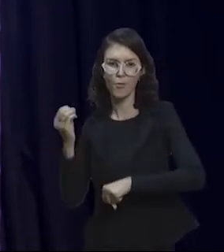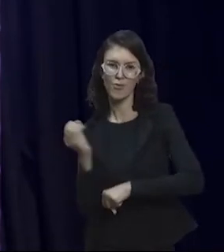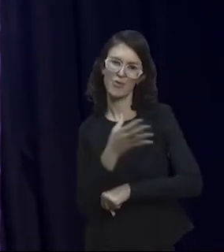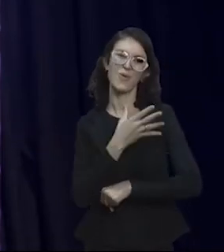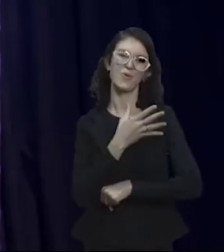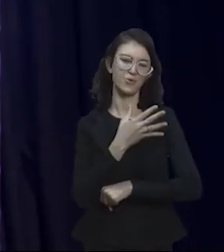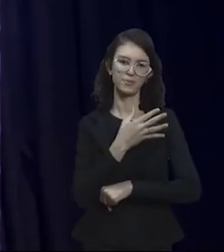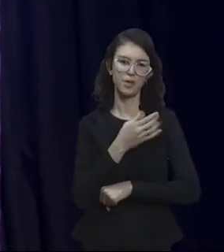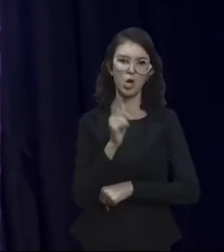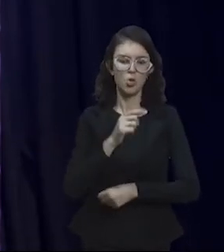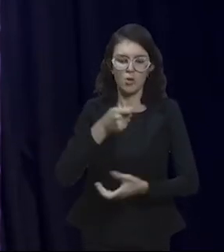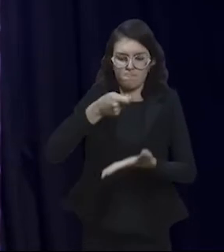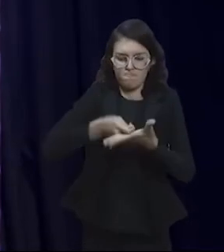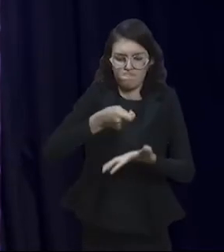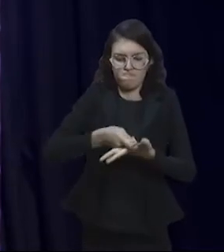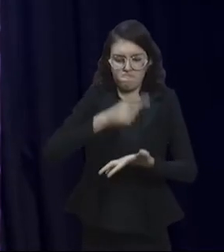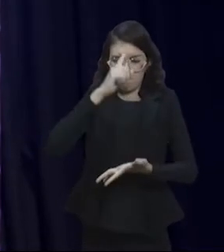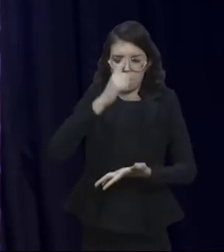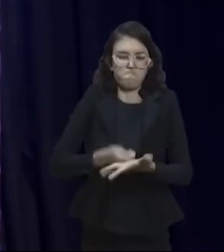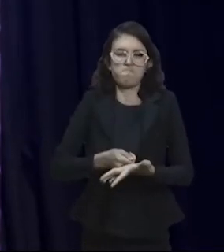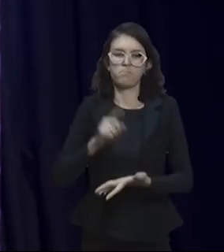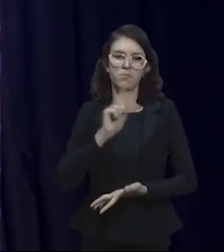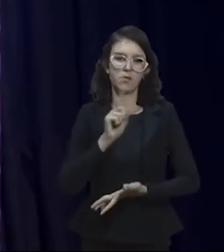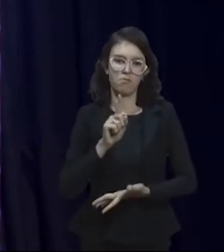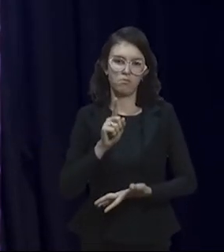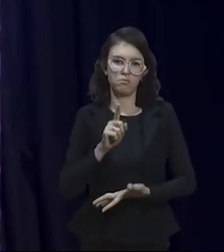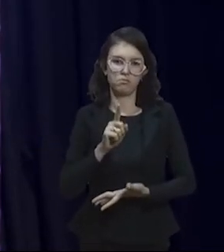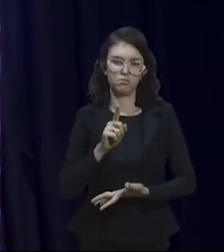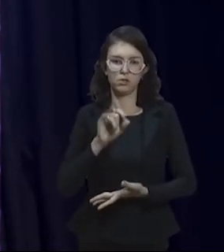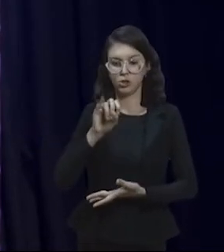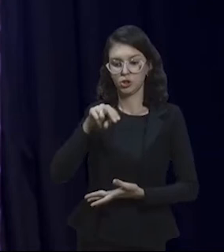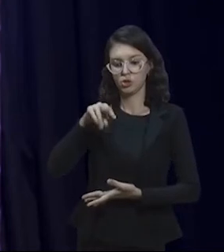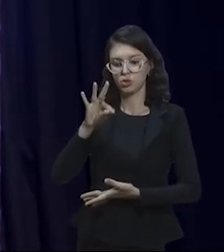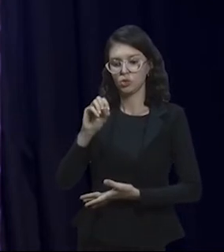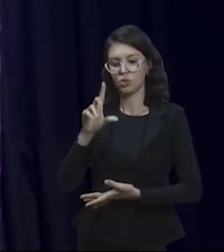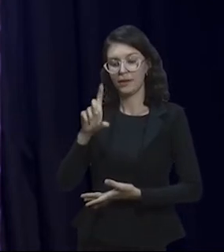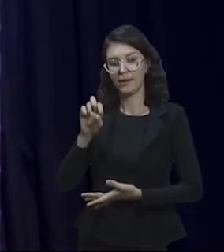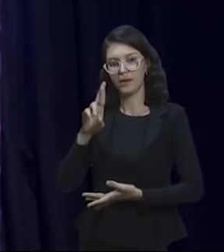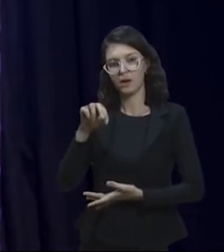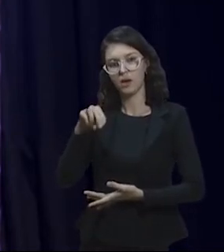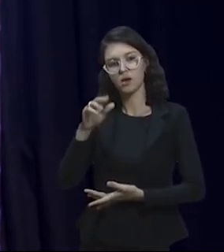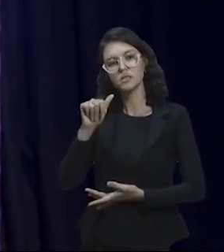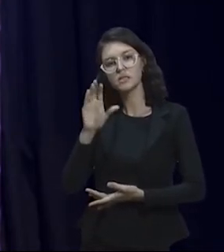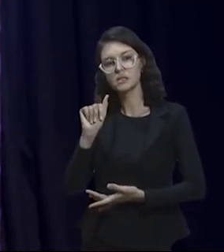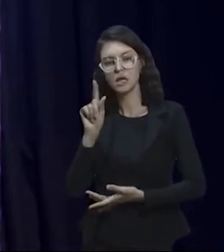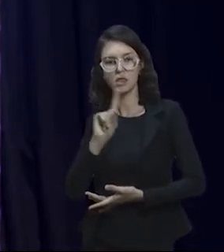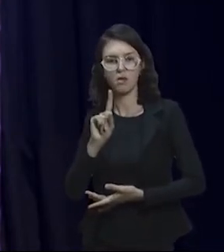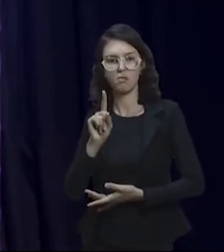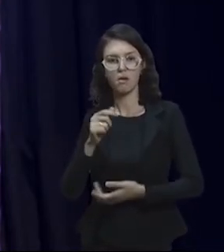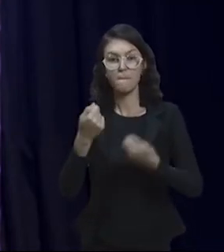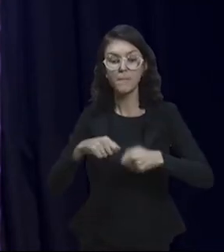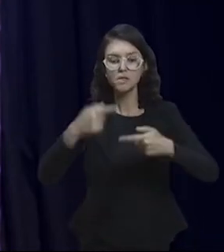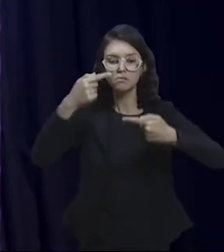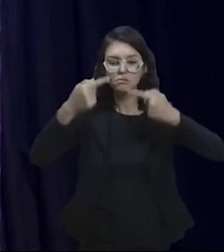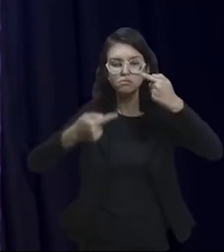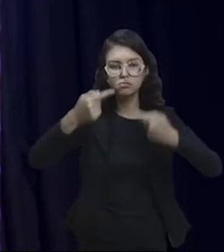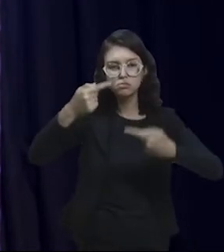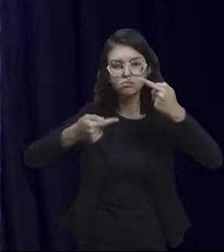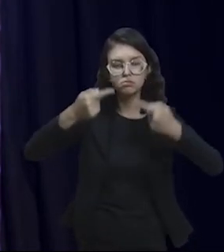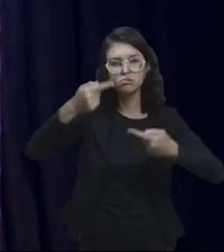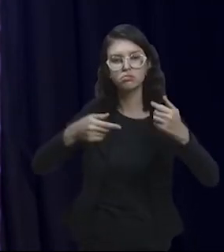com autoritarismo, não se constrói um novo tempo com intolerância, não se constrói um novo tempo sem diálogo.